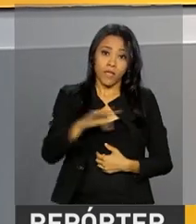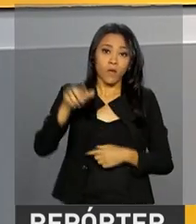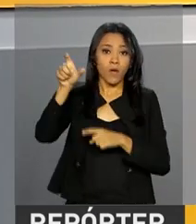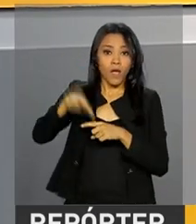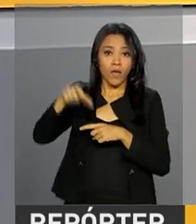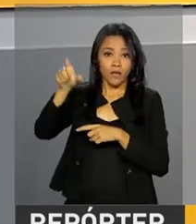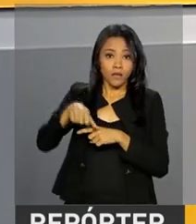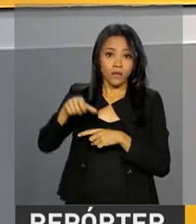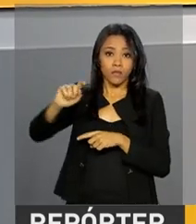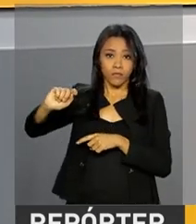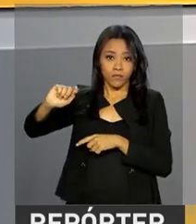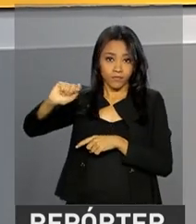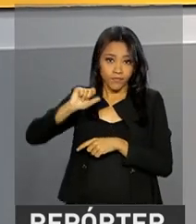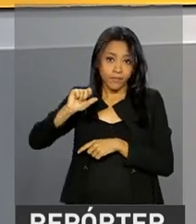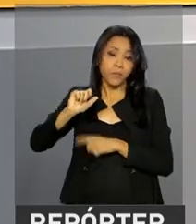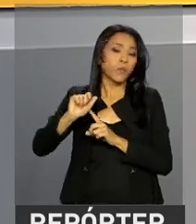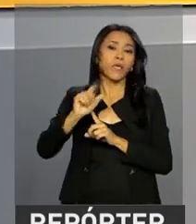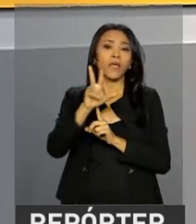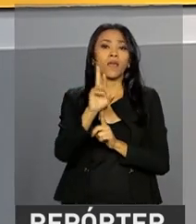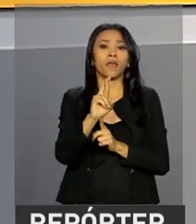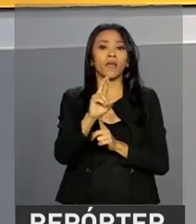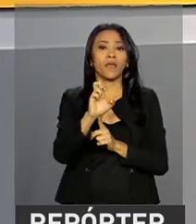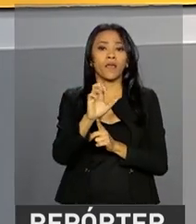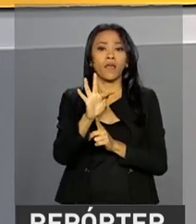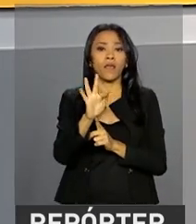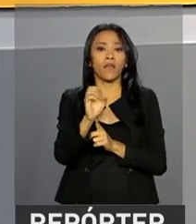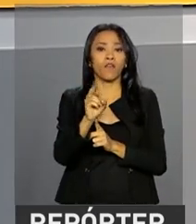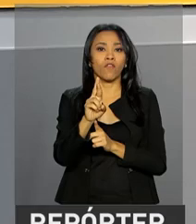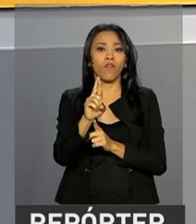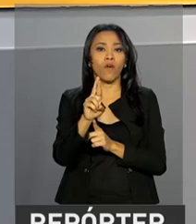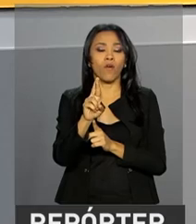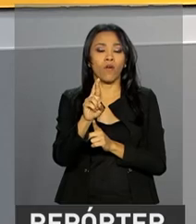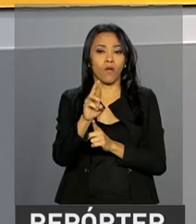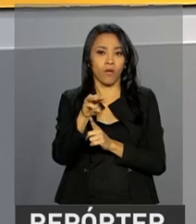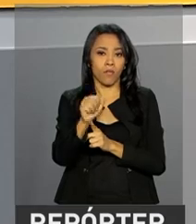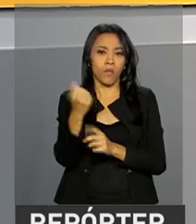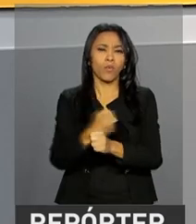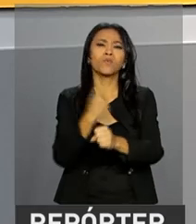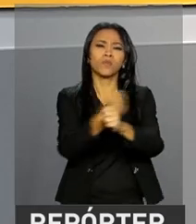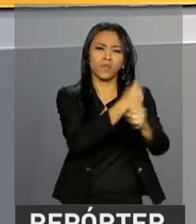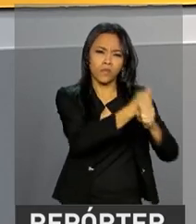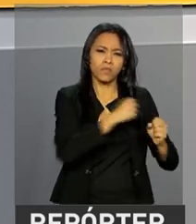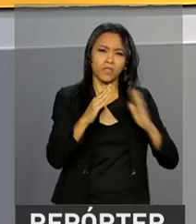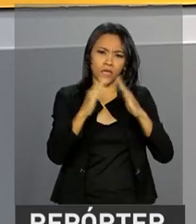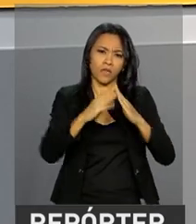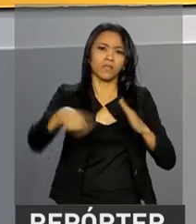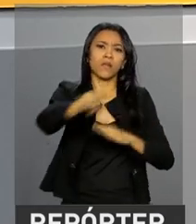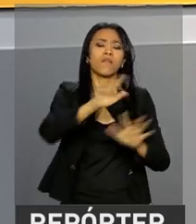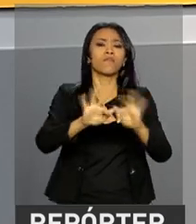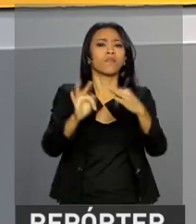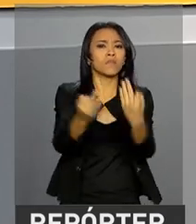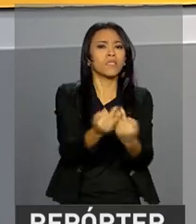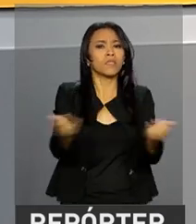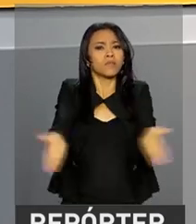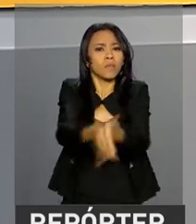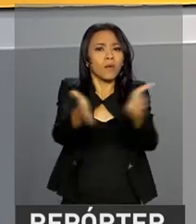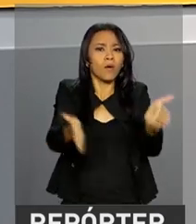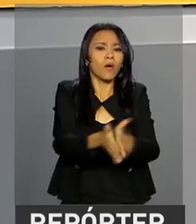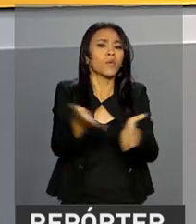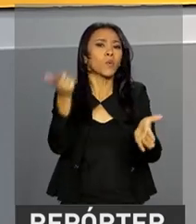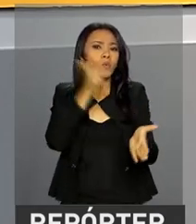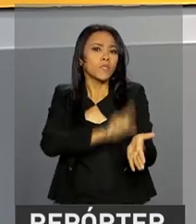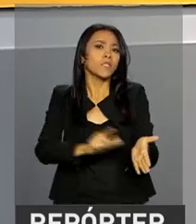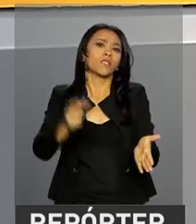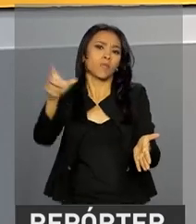vai priorizar municípios atingidos por enchentes. O programa oferece um benefício para que famílias de baixa renda possam melhorar as condições